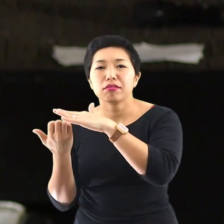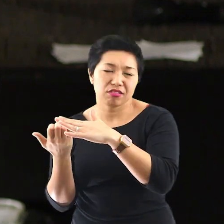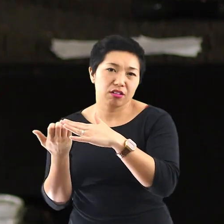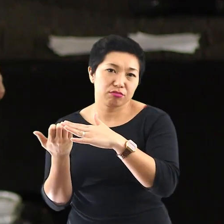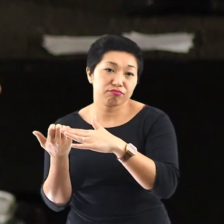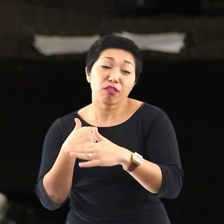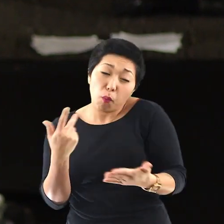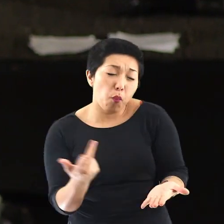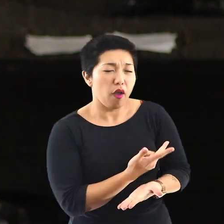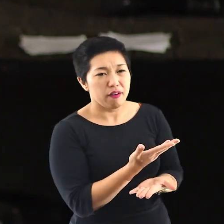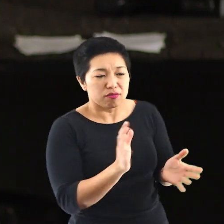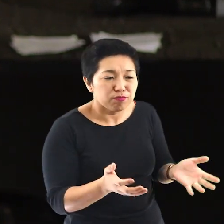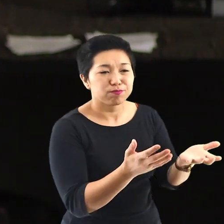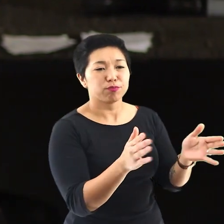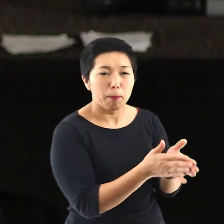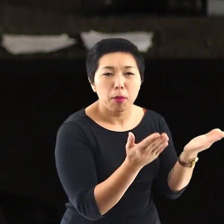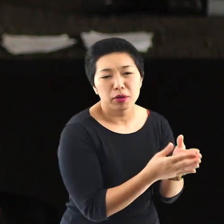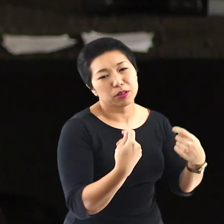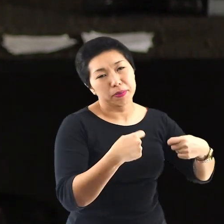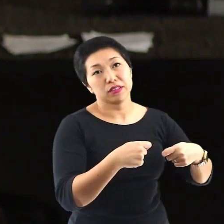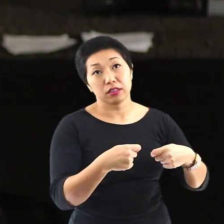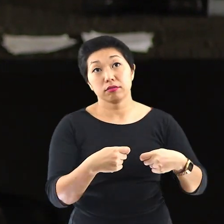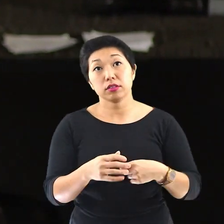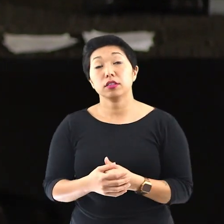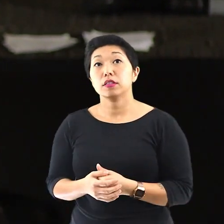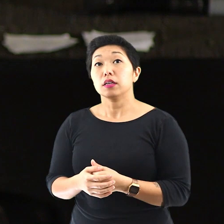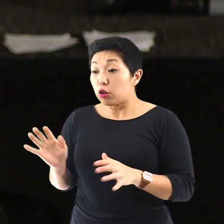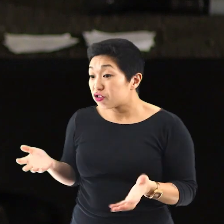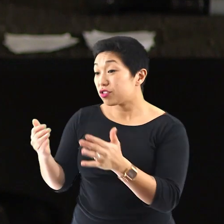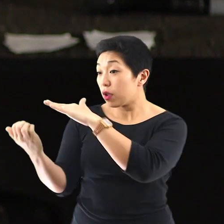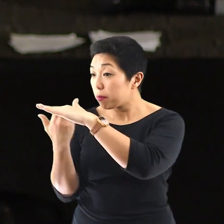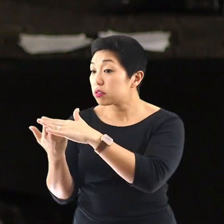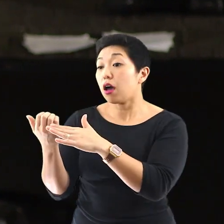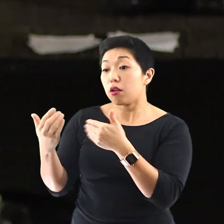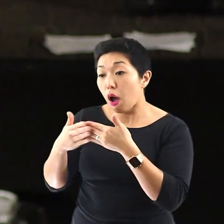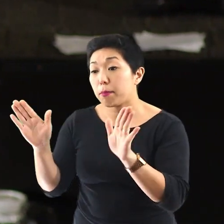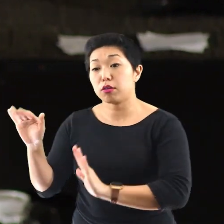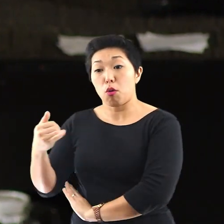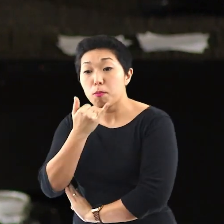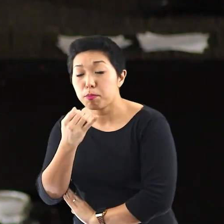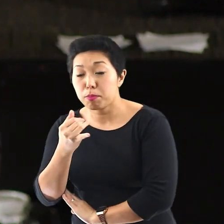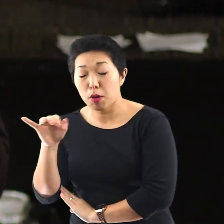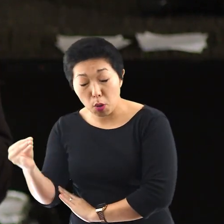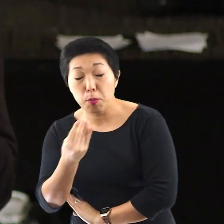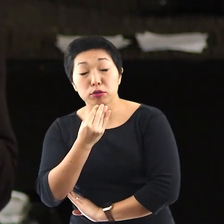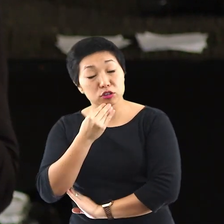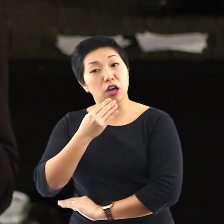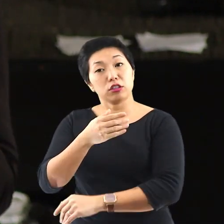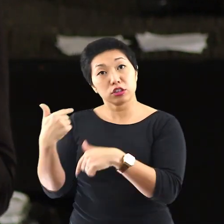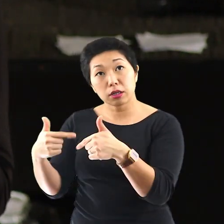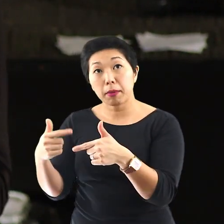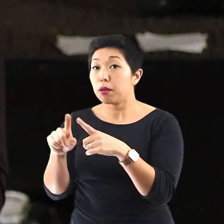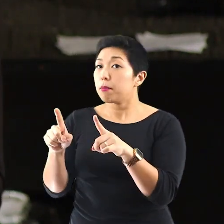a produzirem, a criarem mais oportunidades de emprego e tal, mas eles